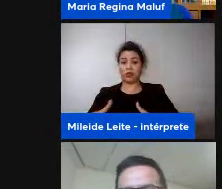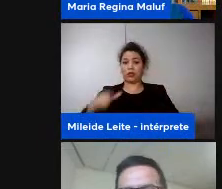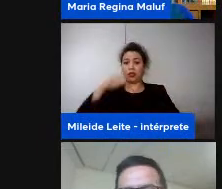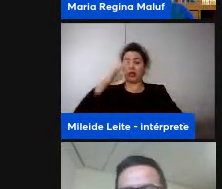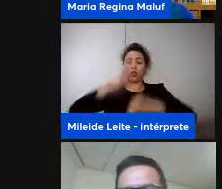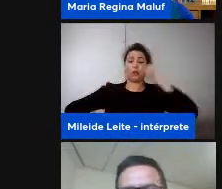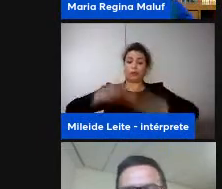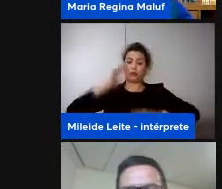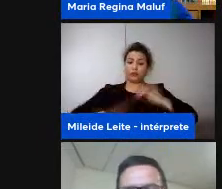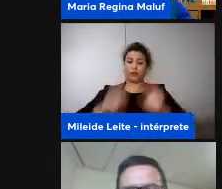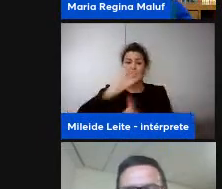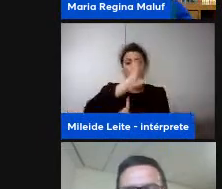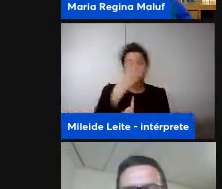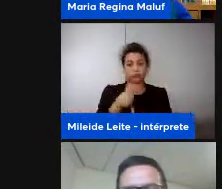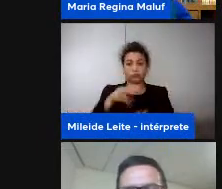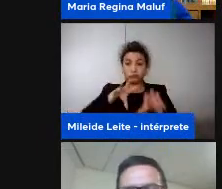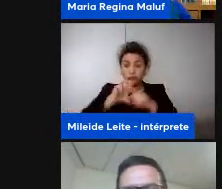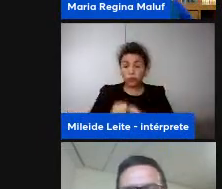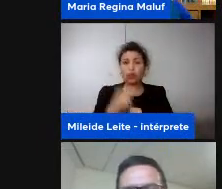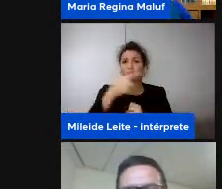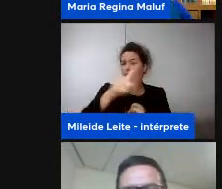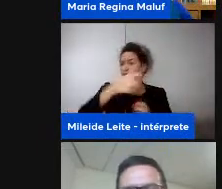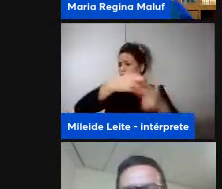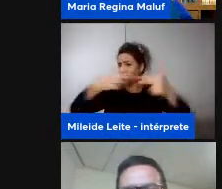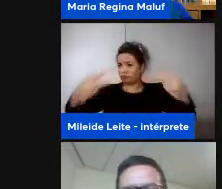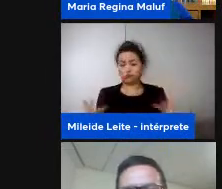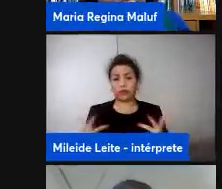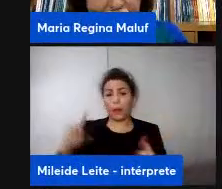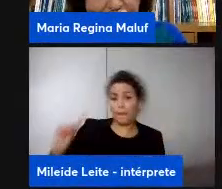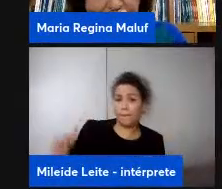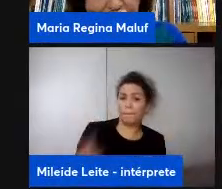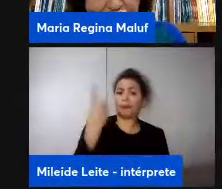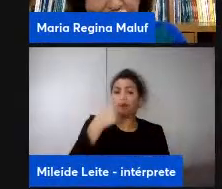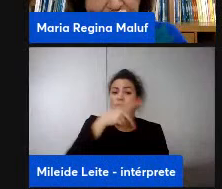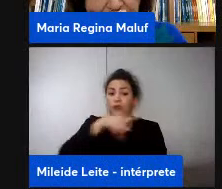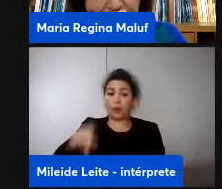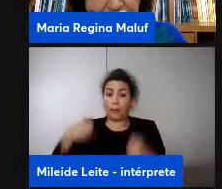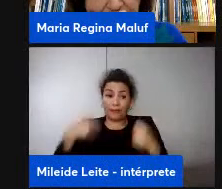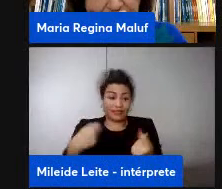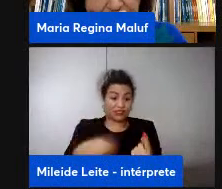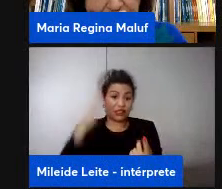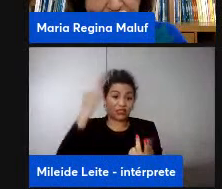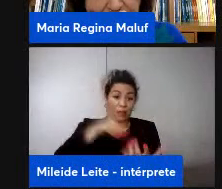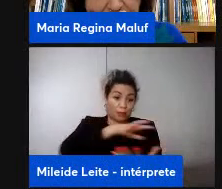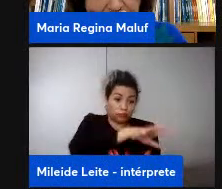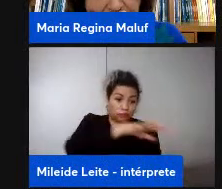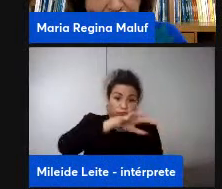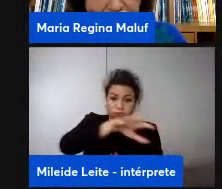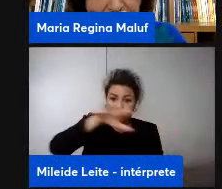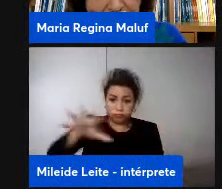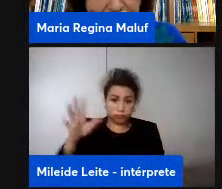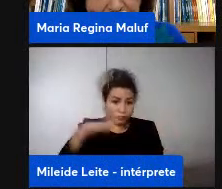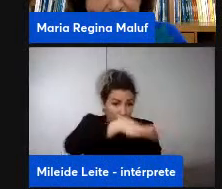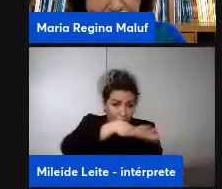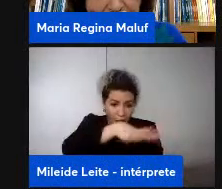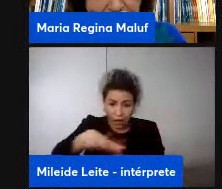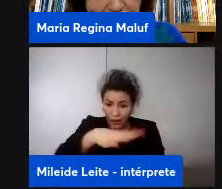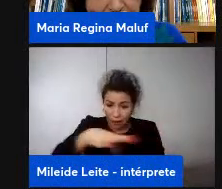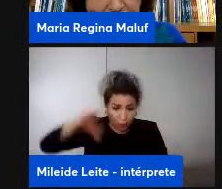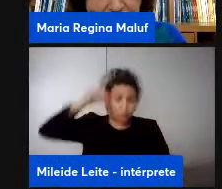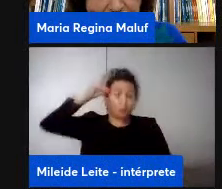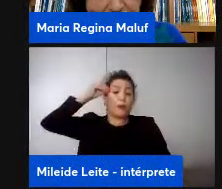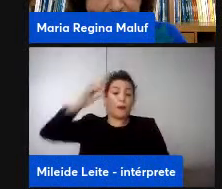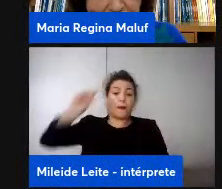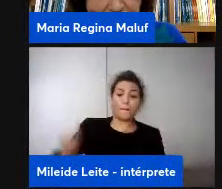artes, né, e de muitas outras coisas. Ele é o primeiro, ele precisa dar conta de muita coisa, ele precisa ser o primeiro